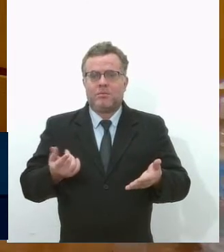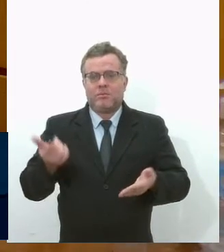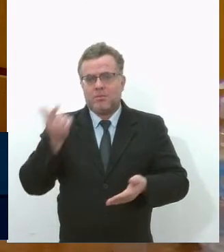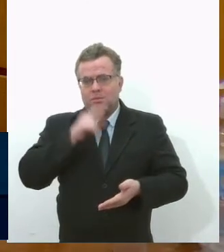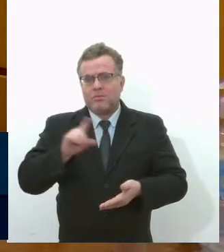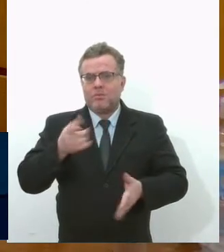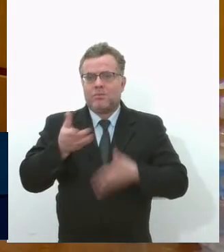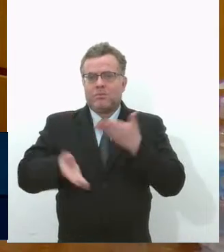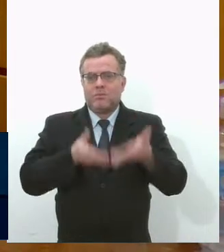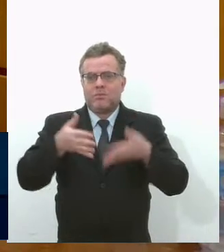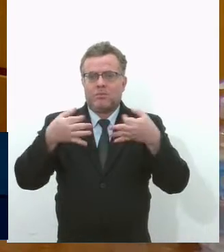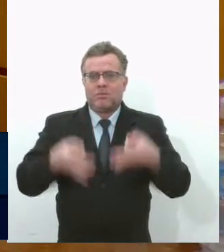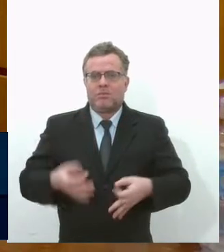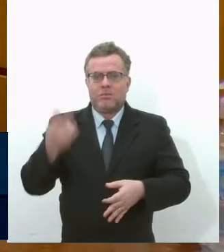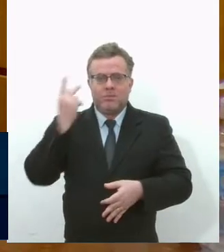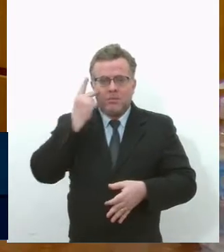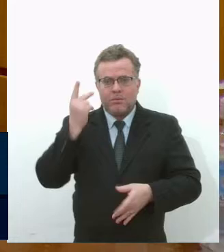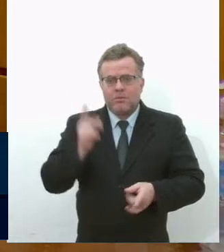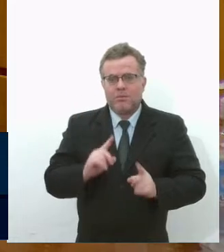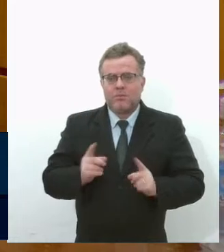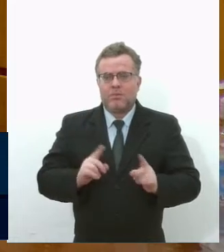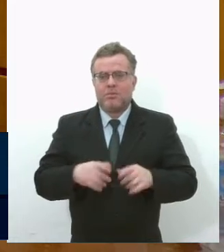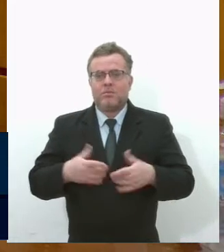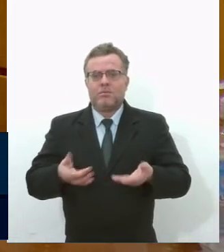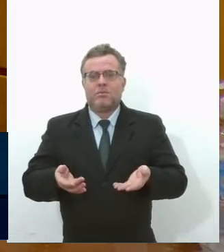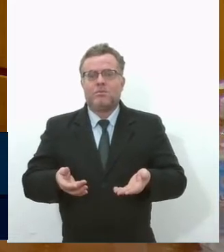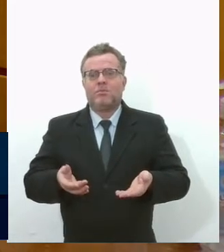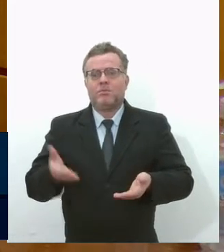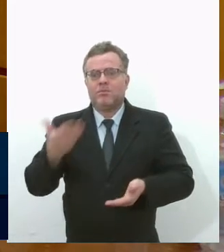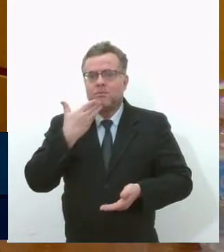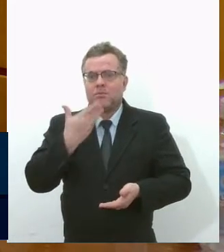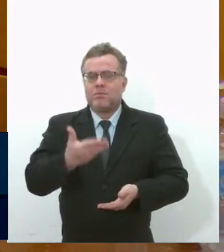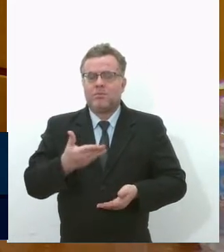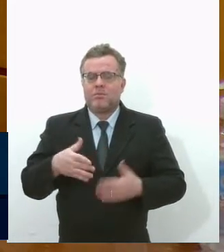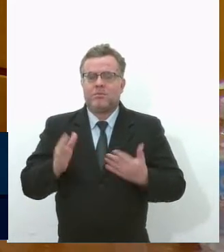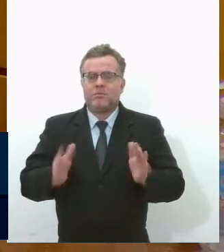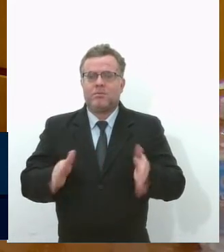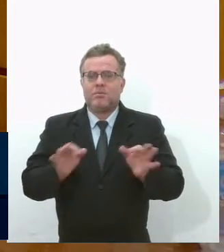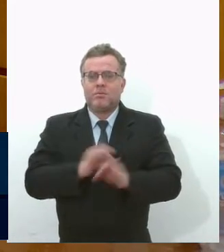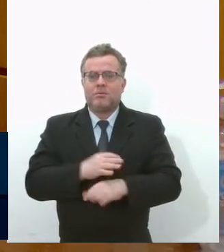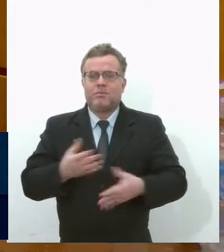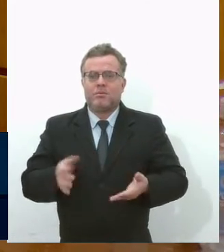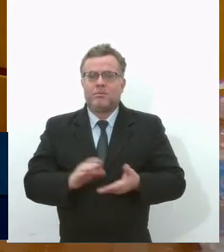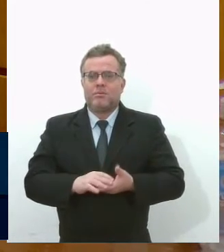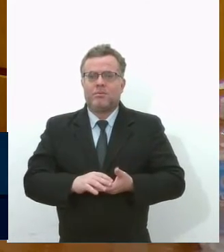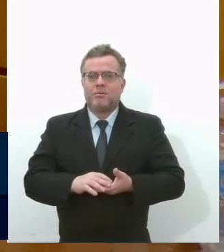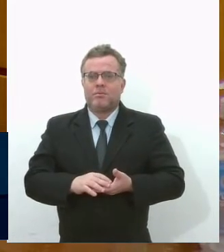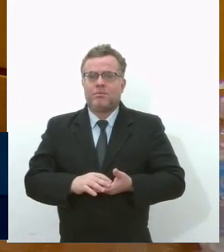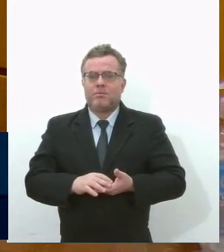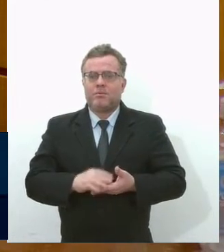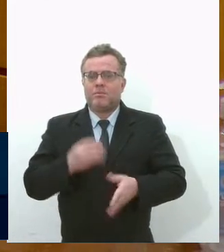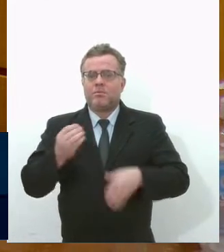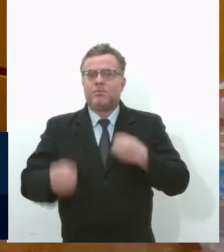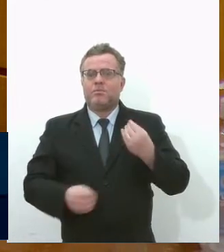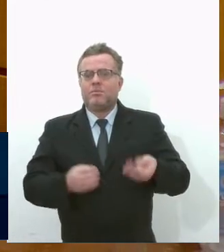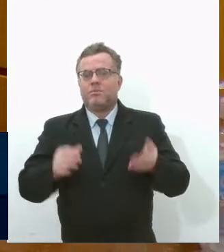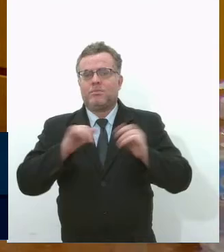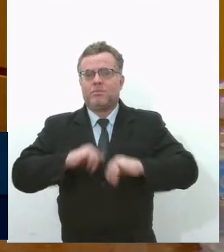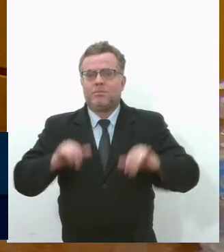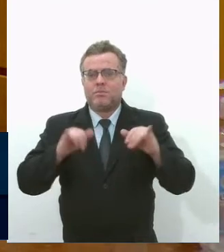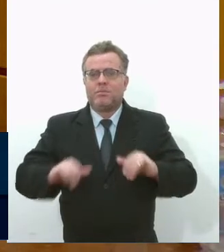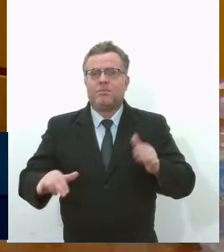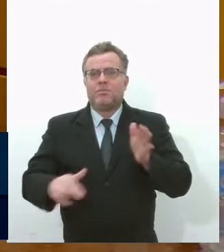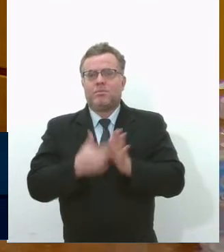adequado em São Paulo, como assim pede, né, a medicina, certo? Então, passou por diversos procedimentos, exames